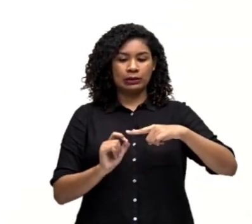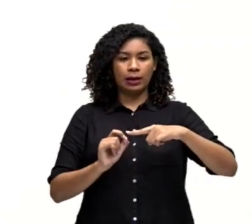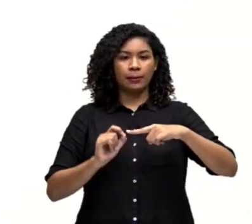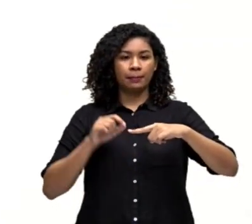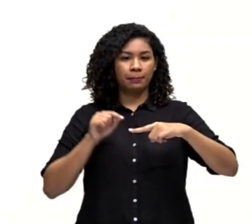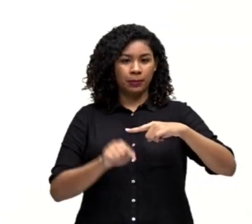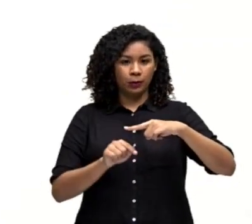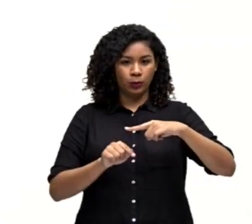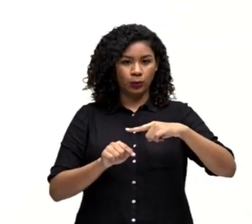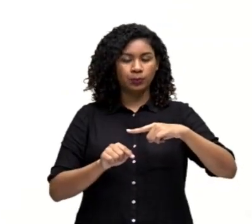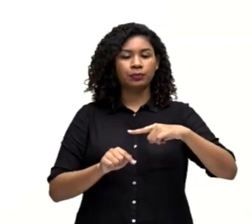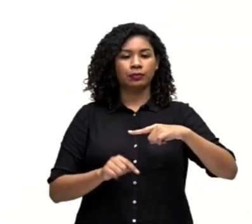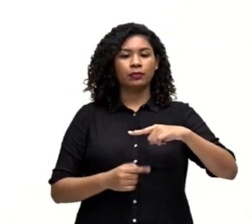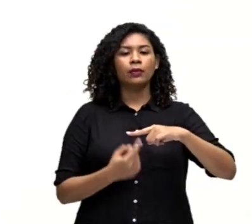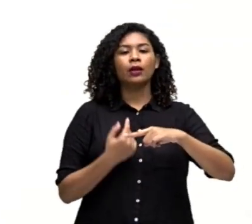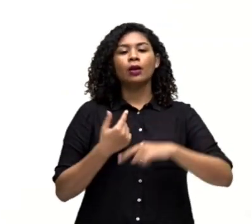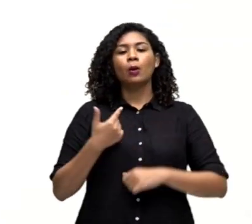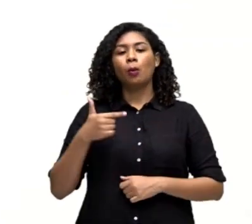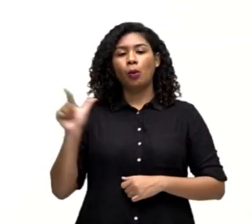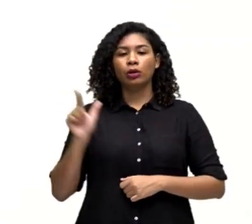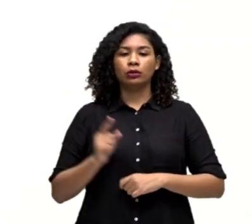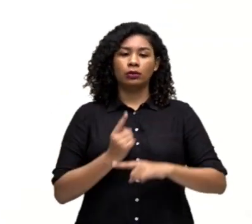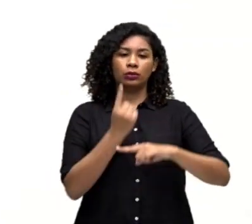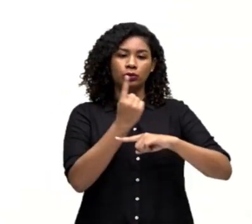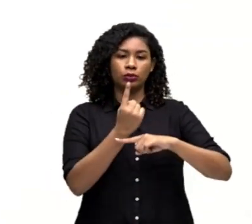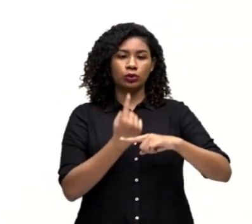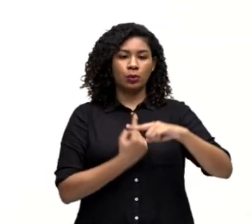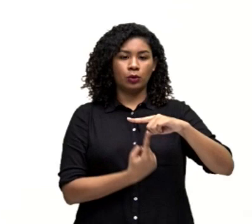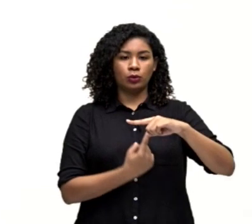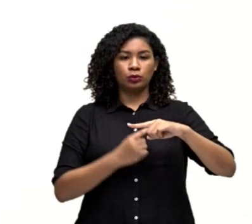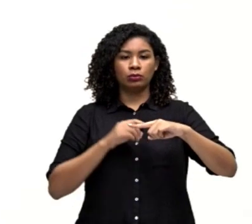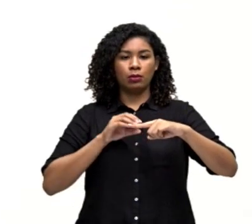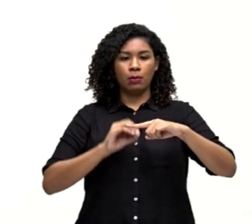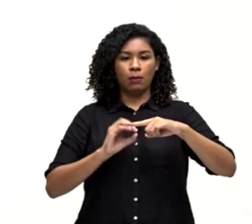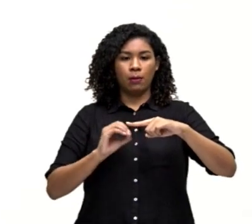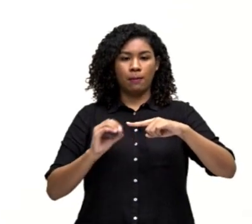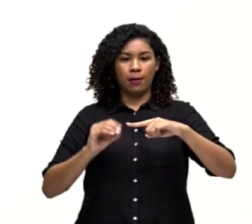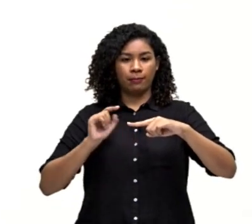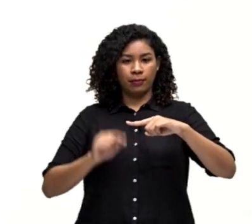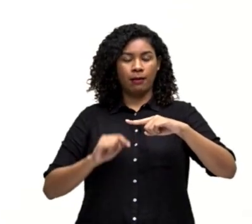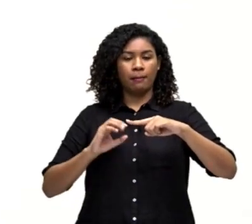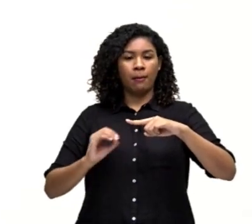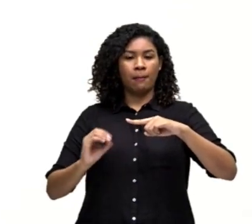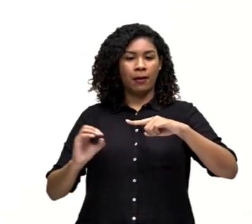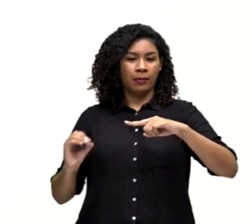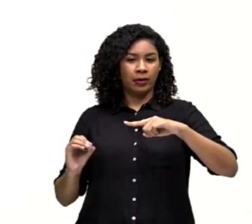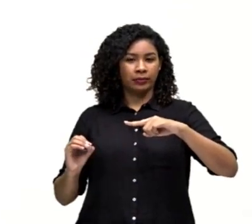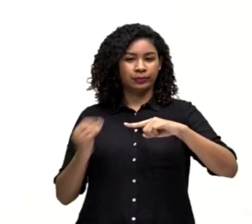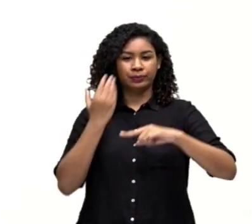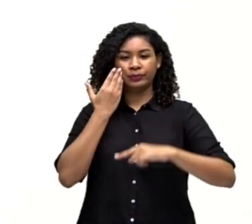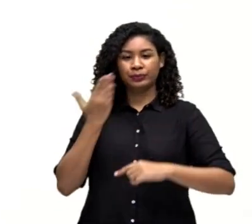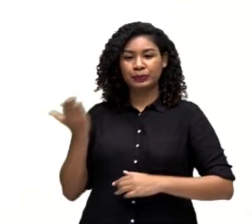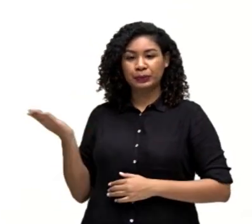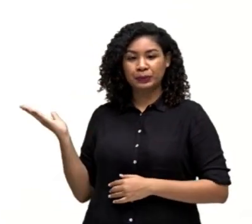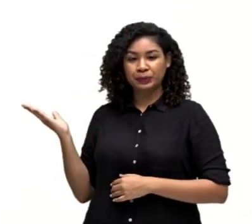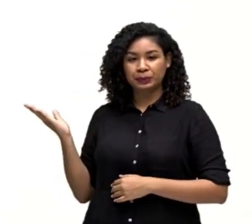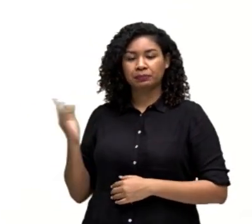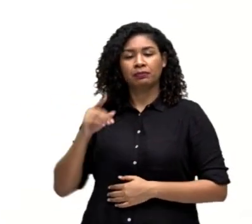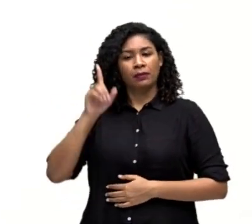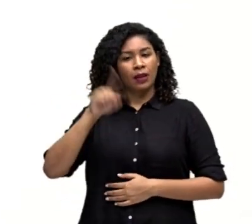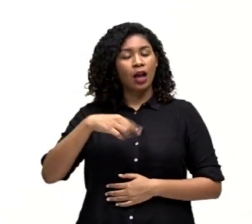milésimo. E 1 sobre 1 milhão, não é isso? 1 milionésimo, tá bom? Então, a gente tem